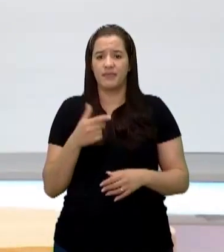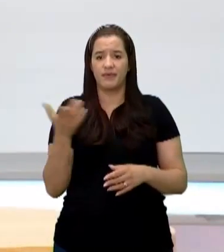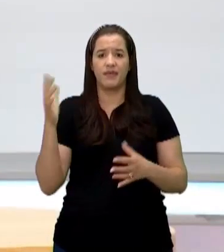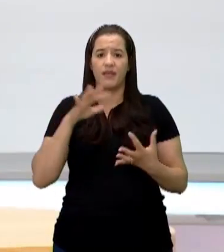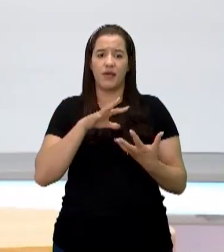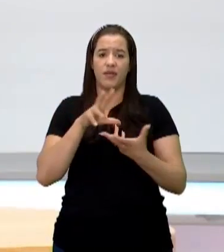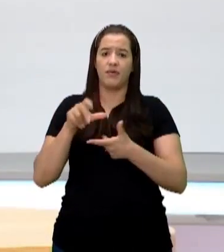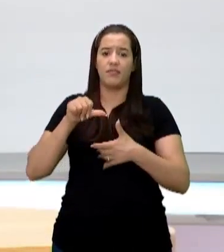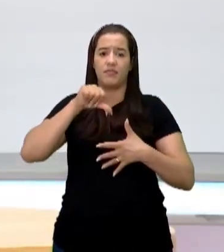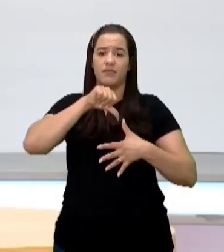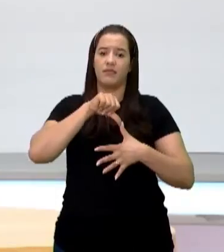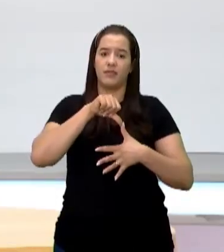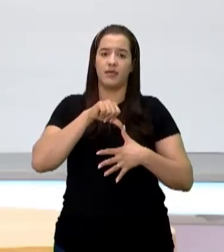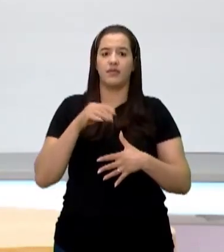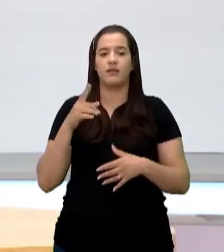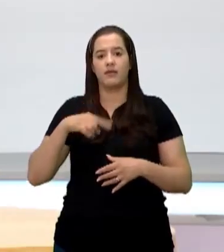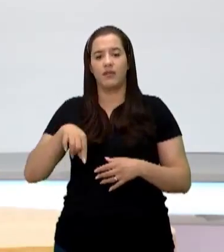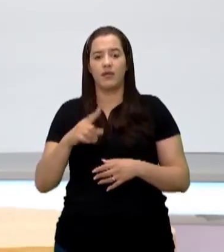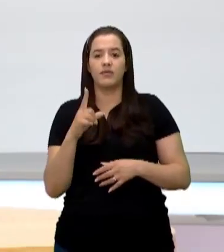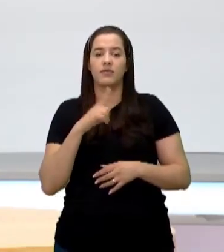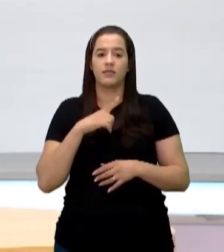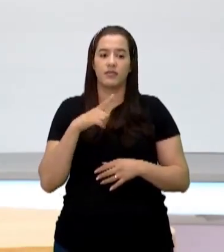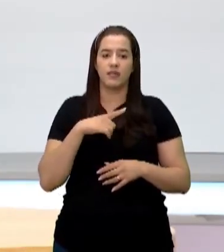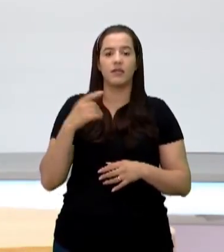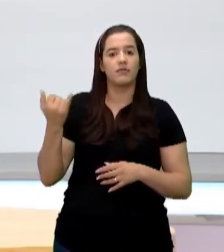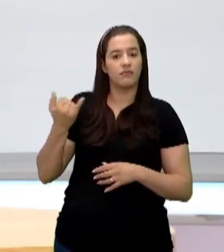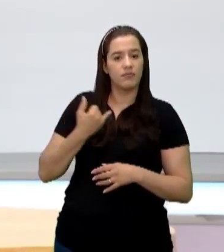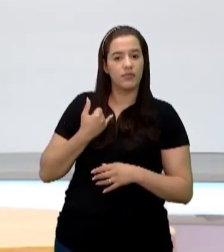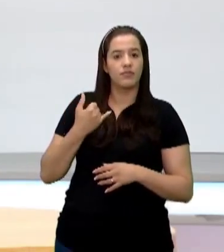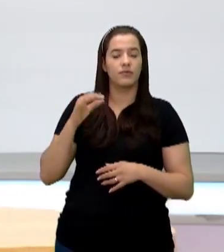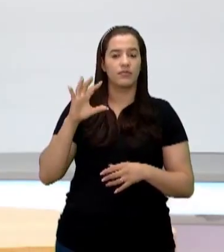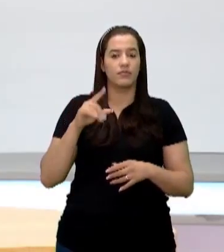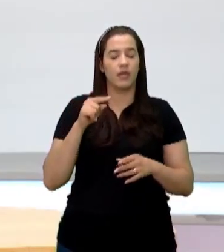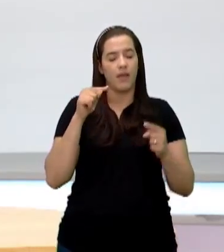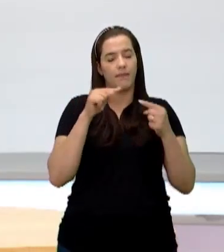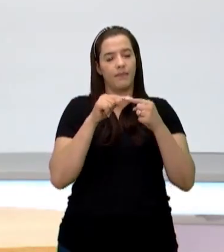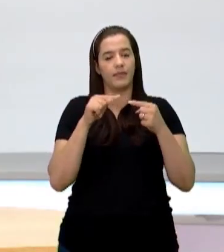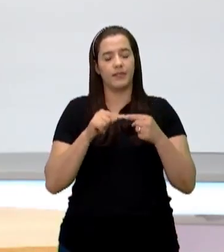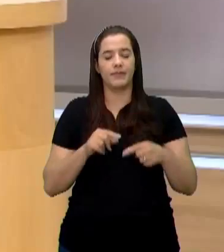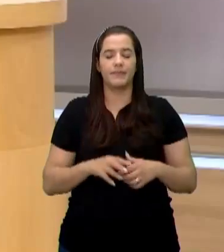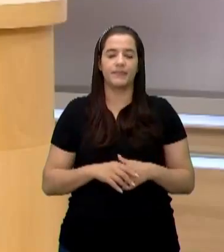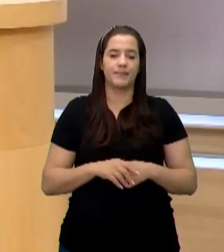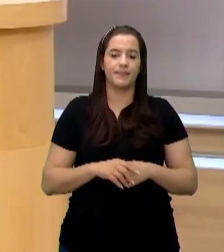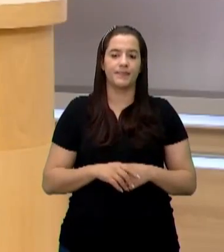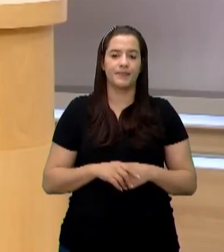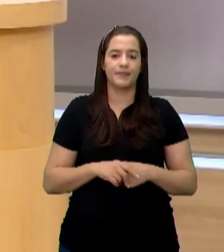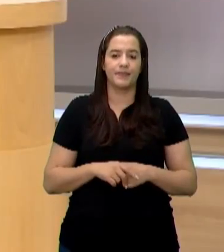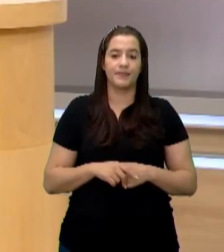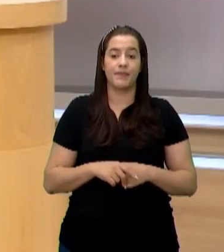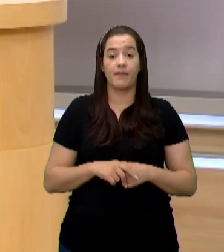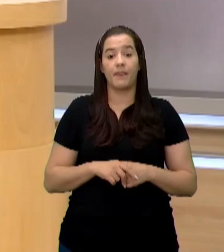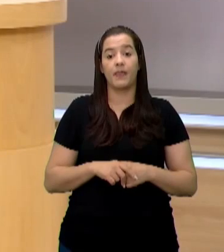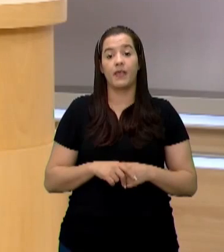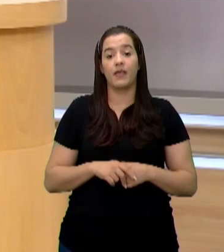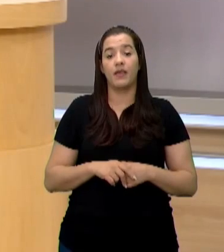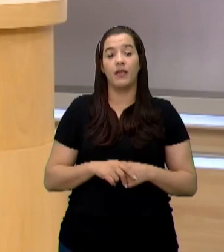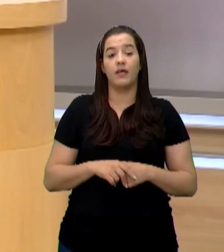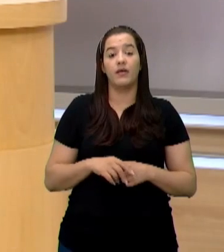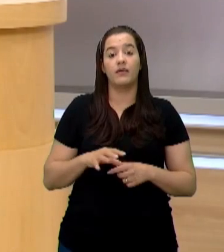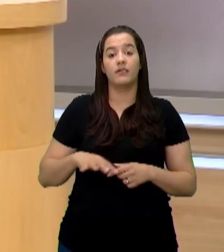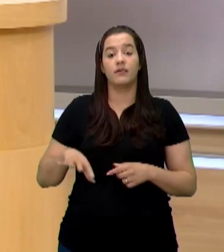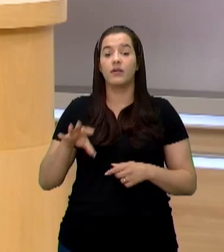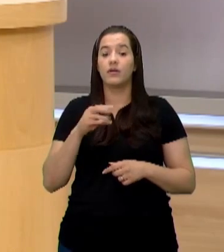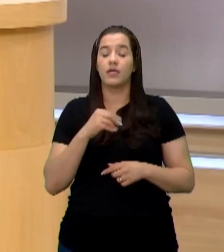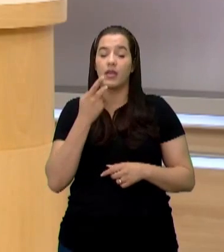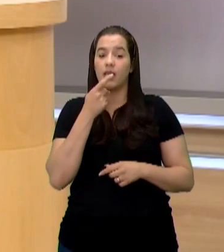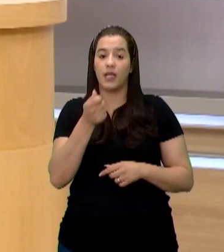a América. Né? É essa referência se você ouvir isso, ok? Próximo. E ele disse que ainda não havia feito isso. Isso.